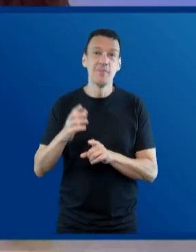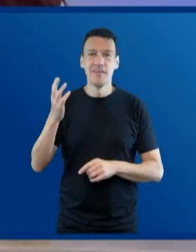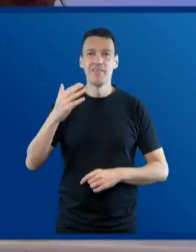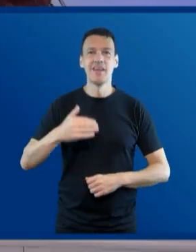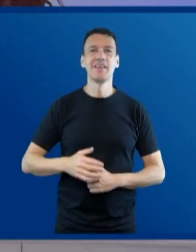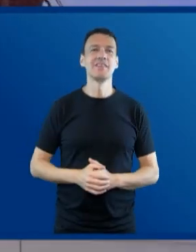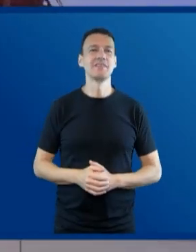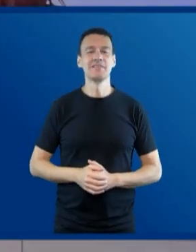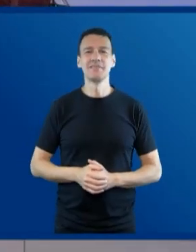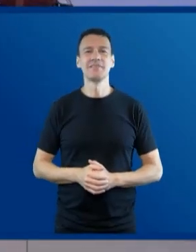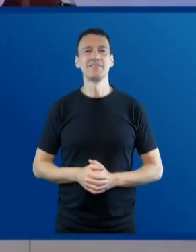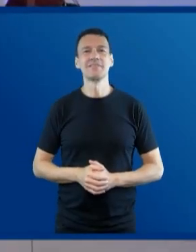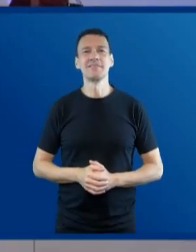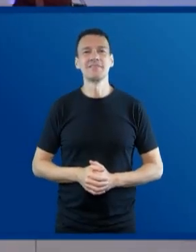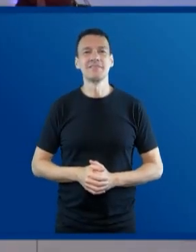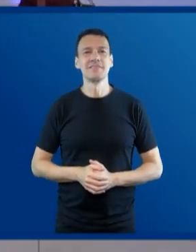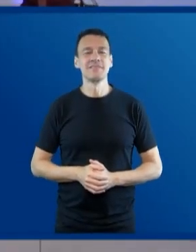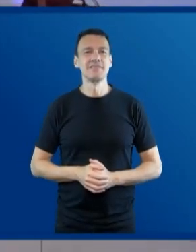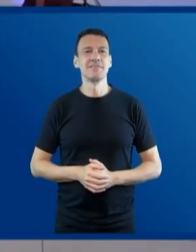Legal, muito bom.